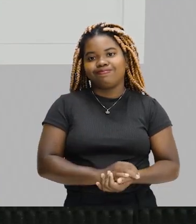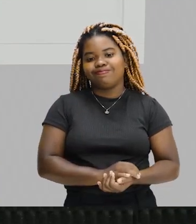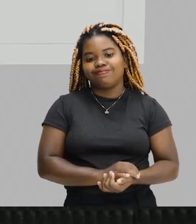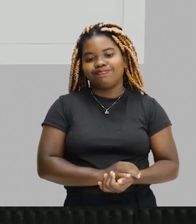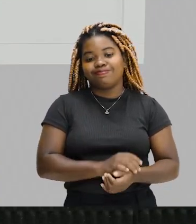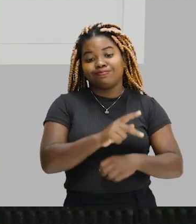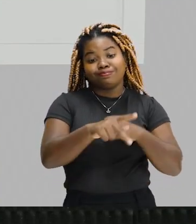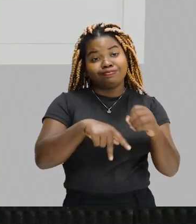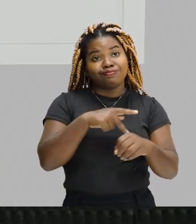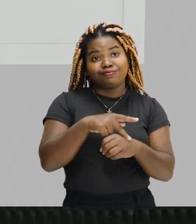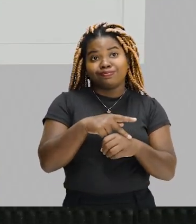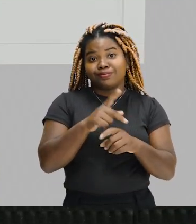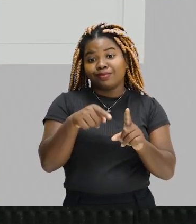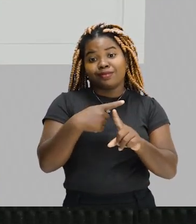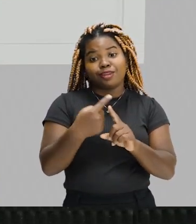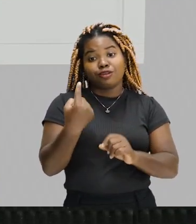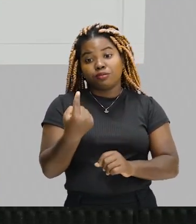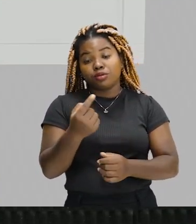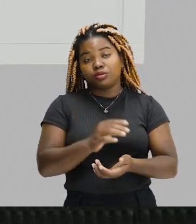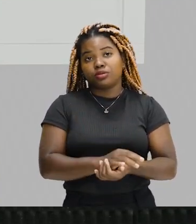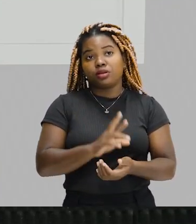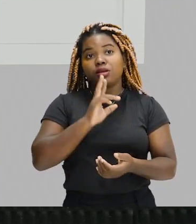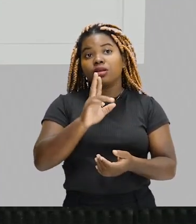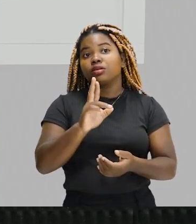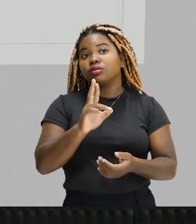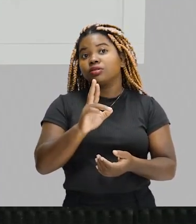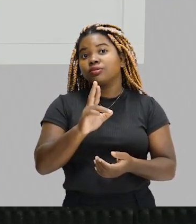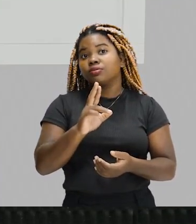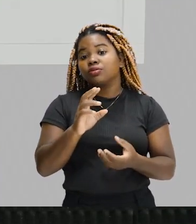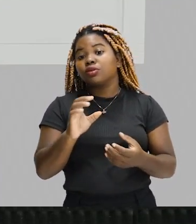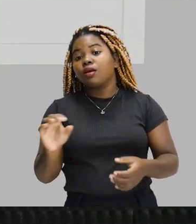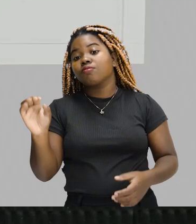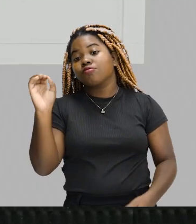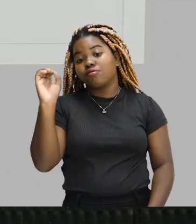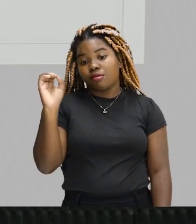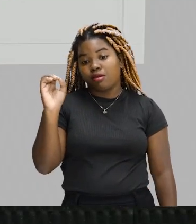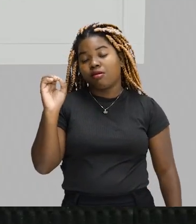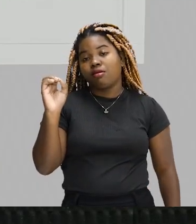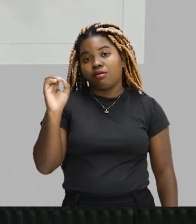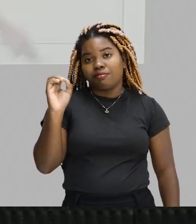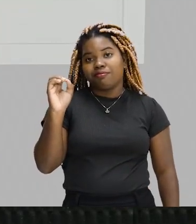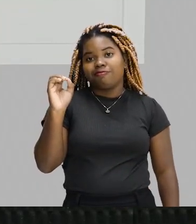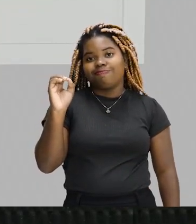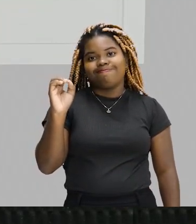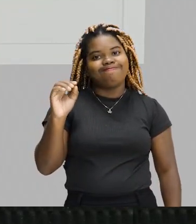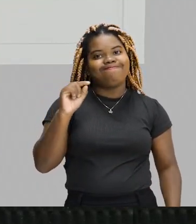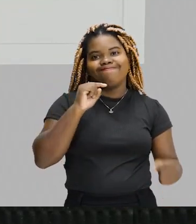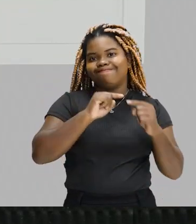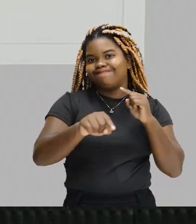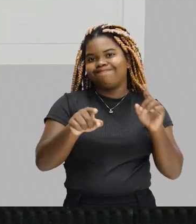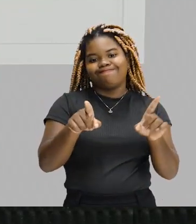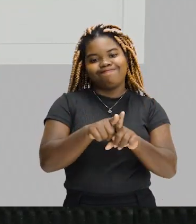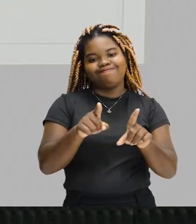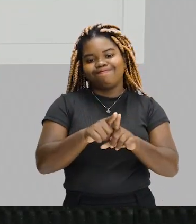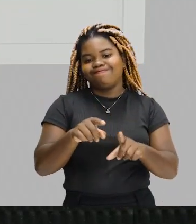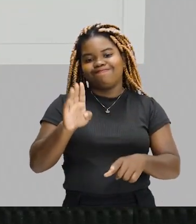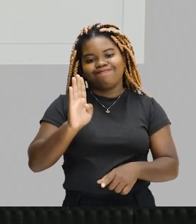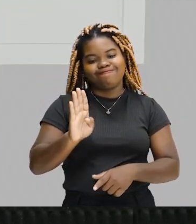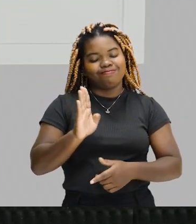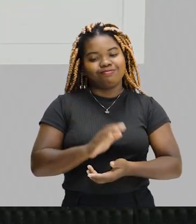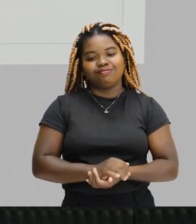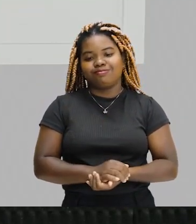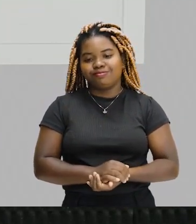A carga do próton é mais 1. E a nossa resposta nesta configuração deu o quê? 0. Então não pode ser a letra